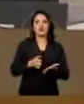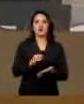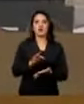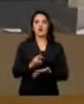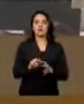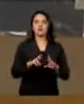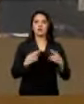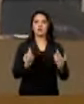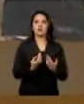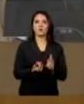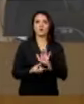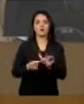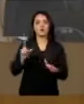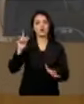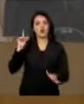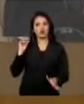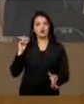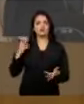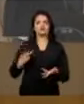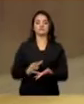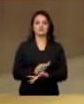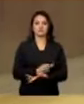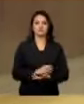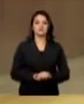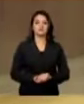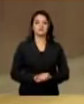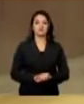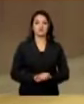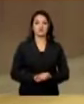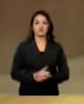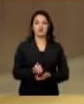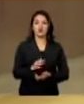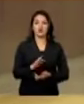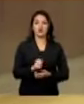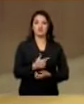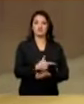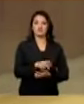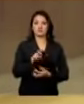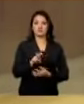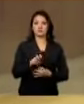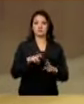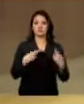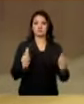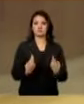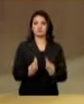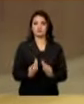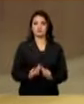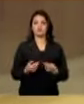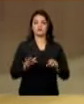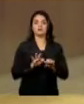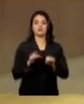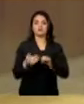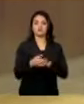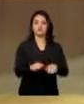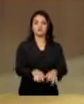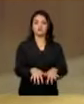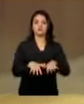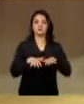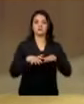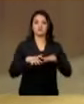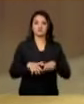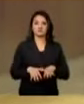leitura da sessão anterior. Ata da 25ª sessão ordinária do plenário do Supremo Tribunal